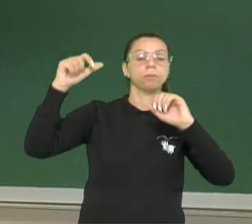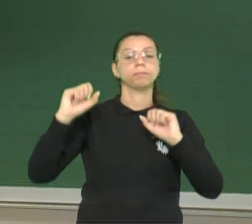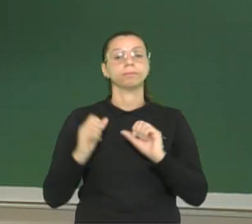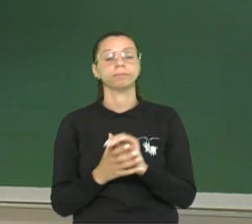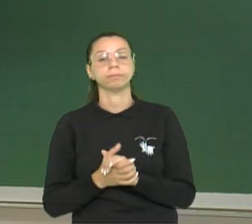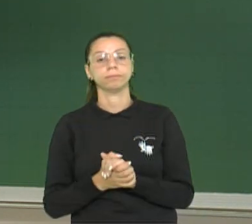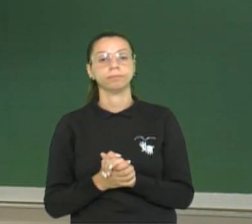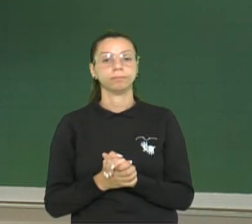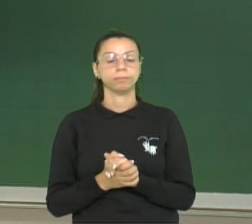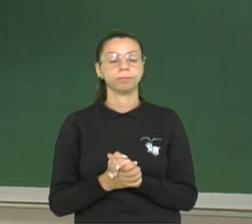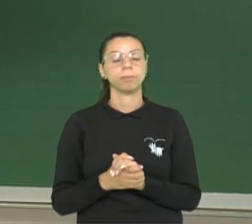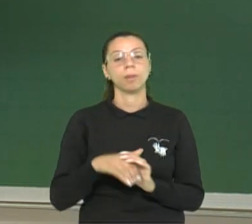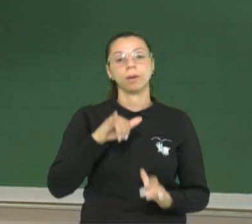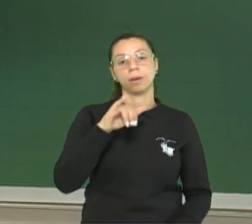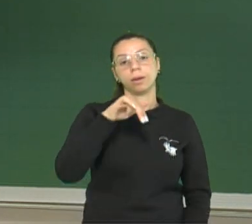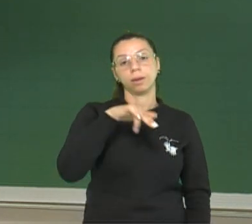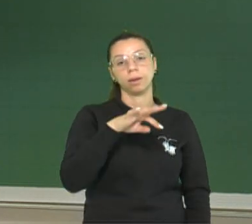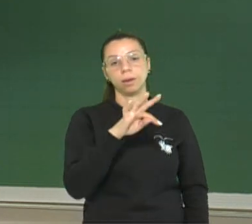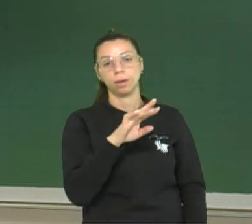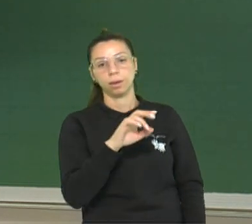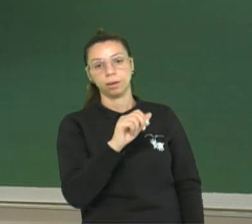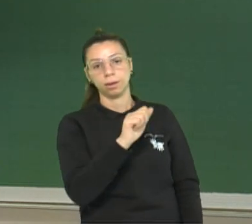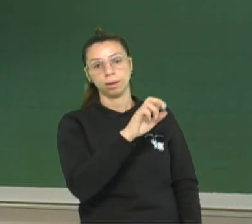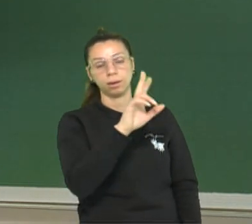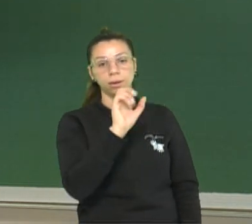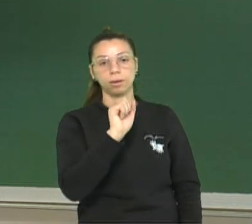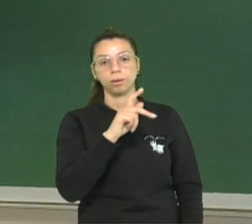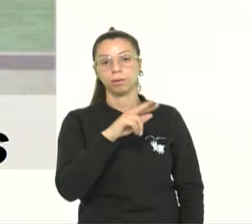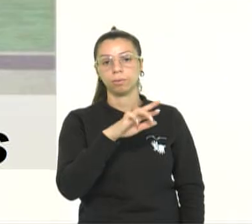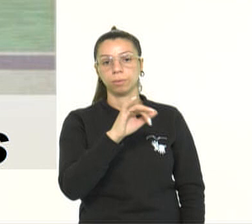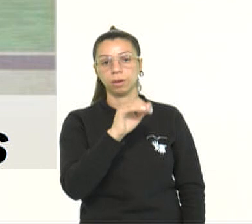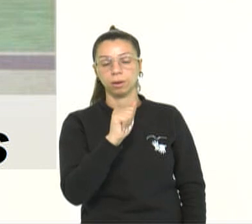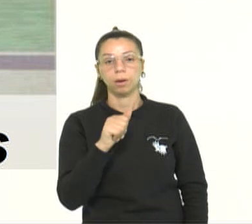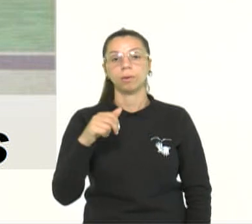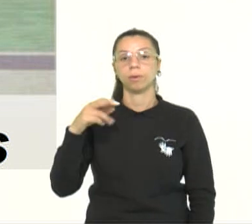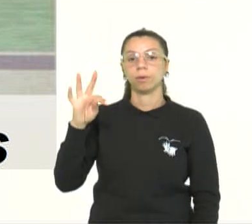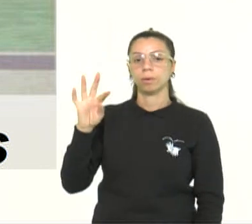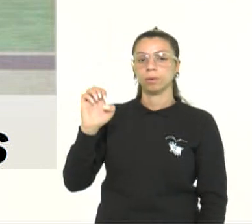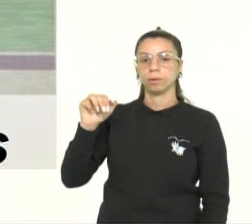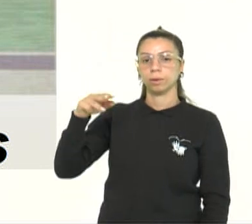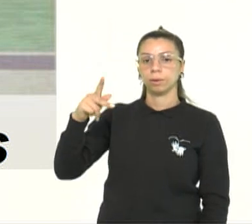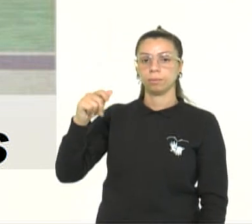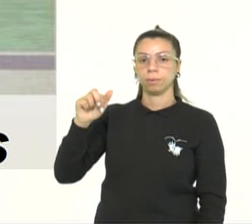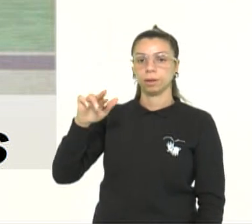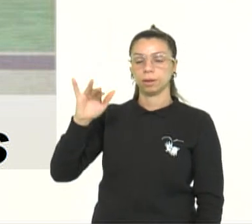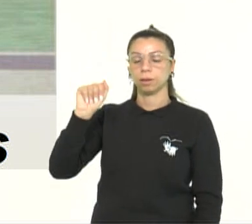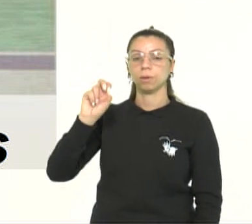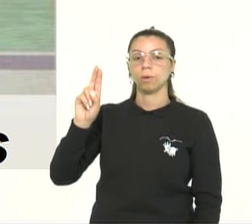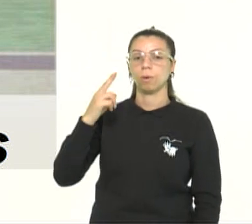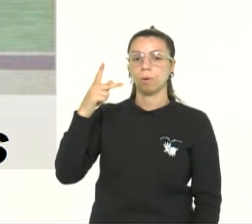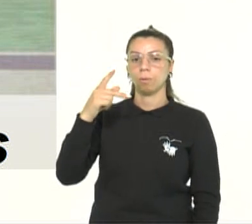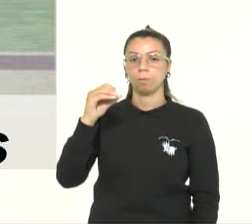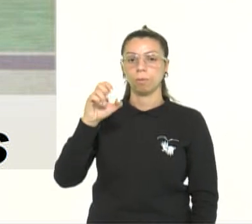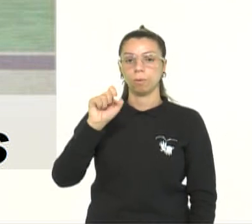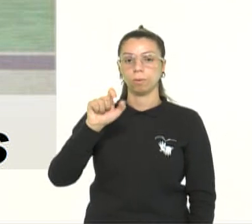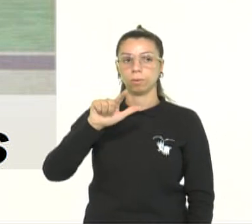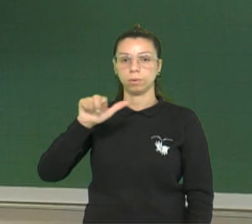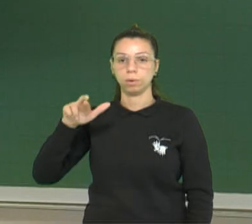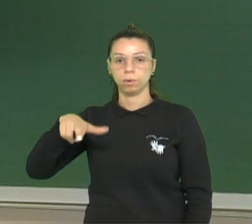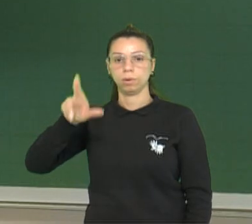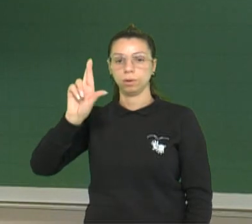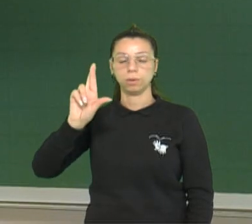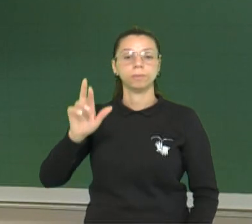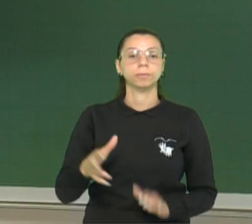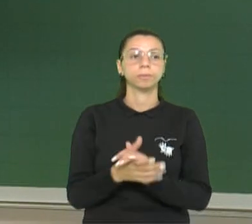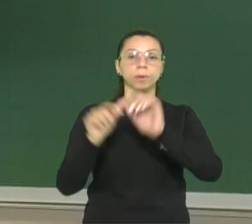áreas intertropicais, temperadas ou polares. Conforme você pode visualizar aqui na tela, nós temos a área tropical, nós temos